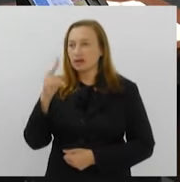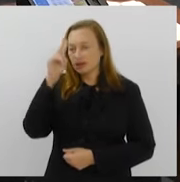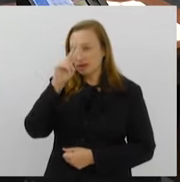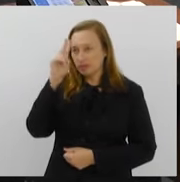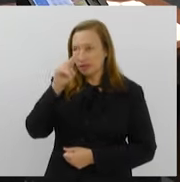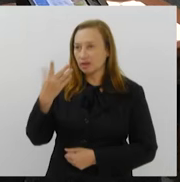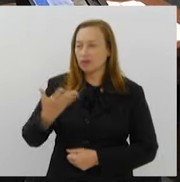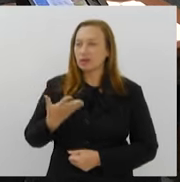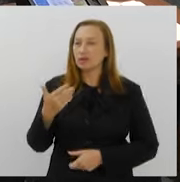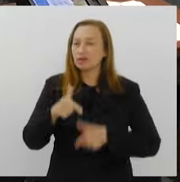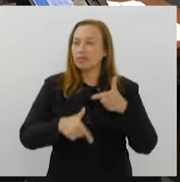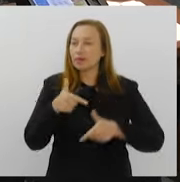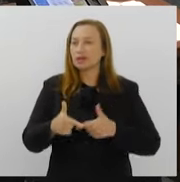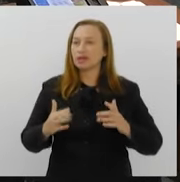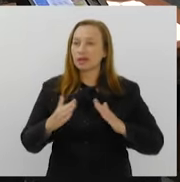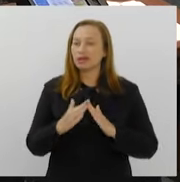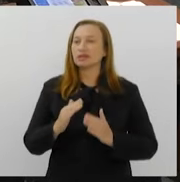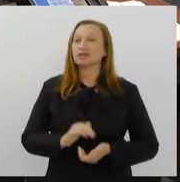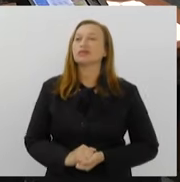trabalho aqui da casa.